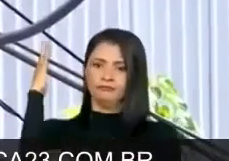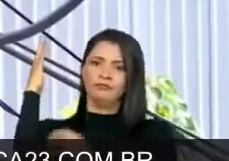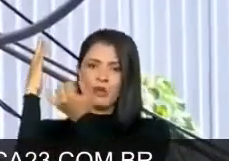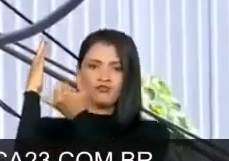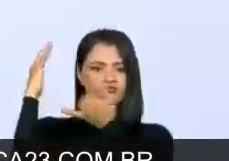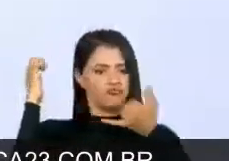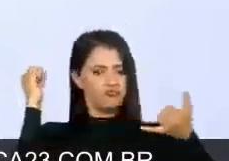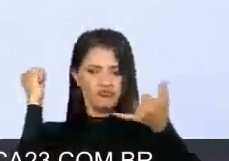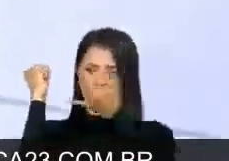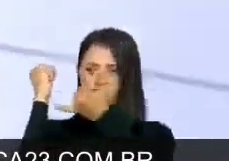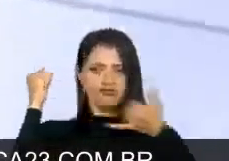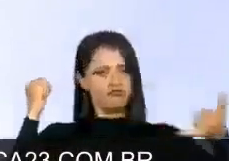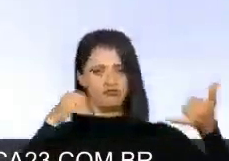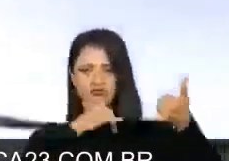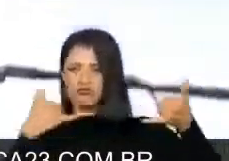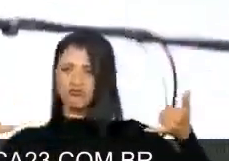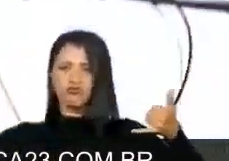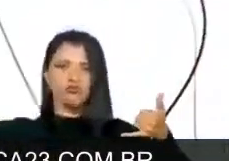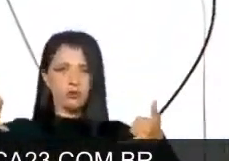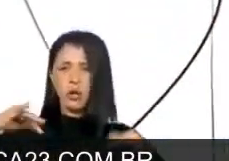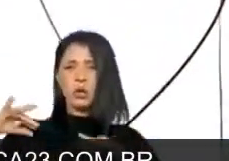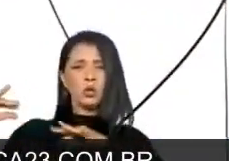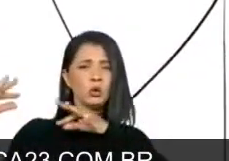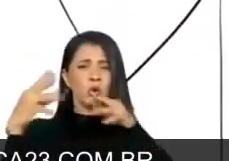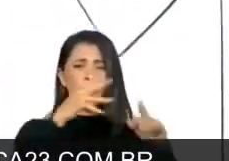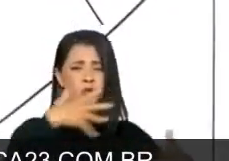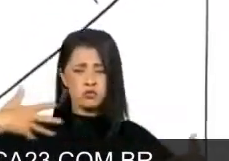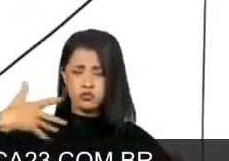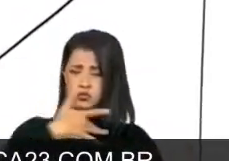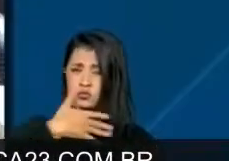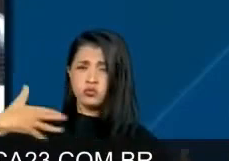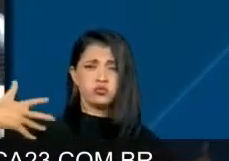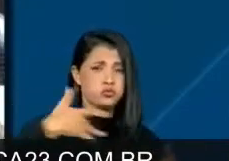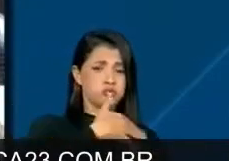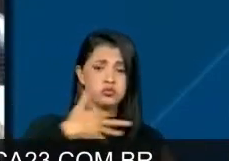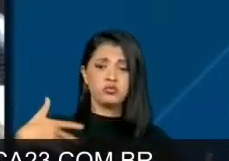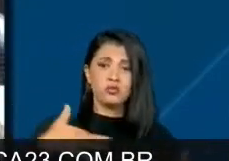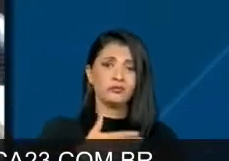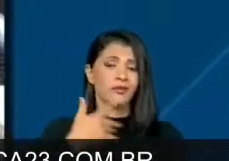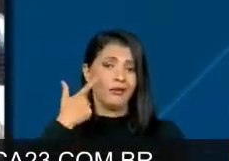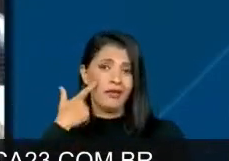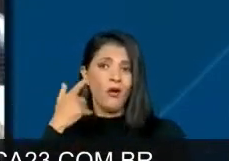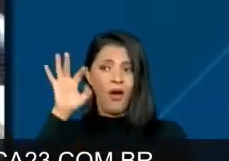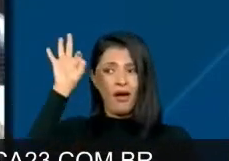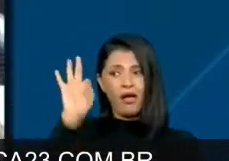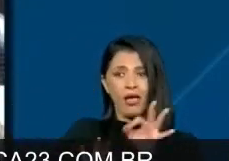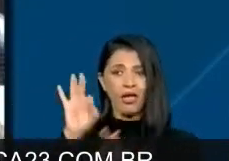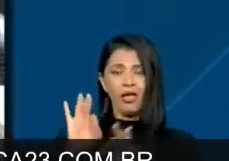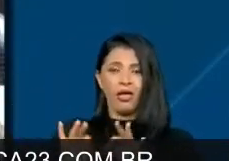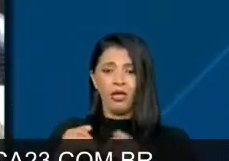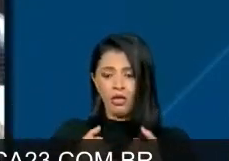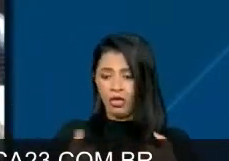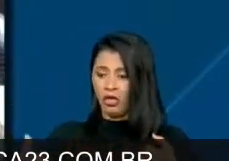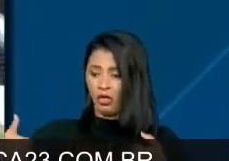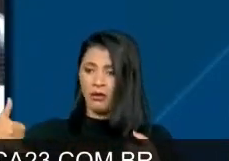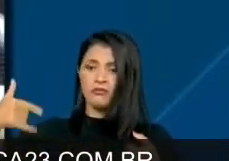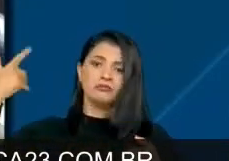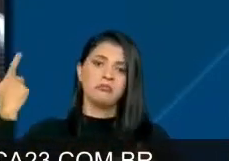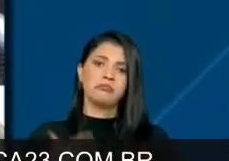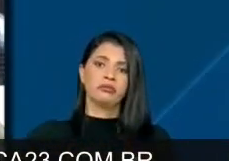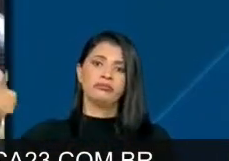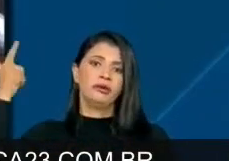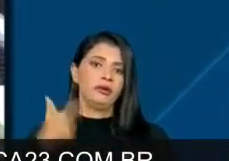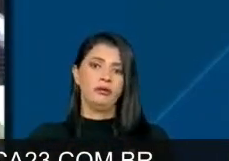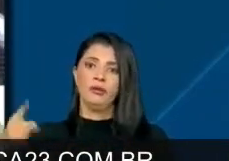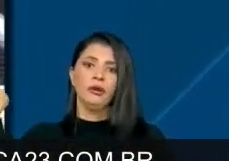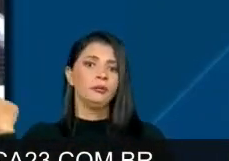e postes espalhados por todas as cidades do país. A distribuição, ela é o que está dando problema. O que